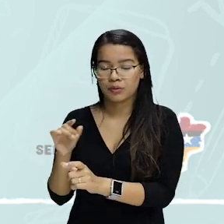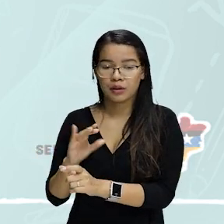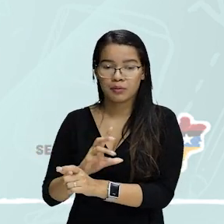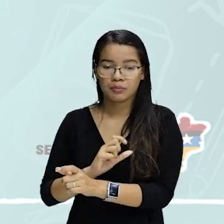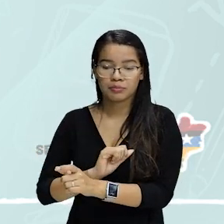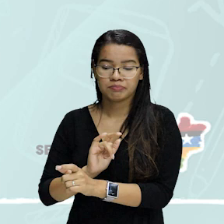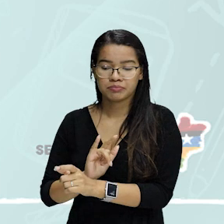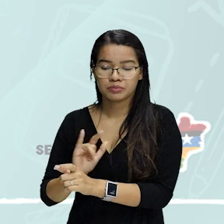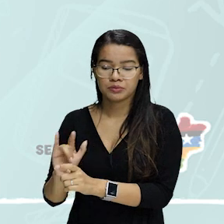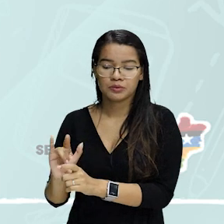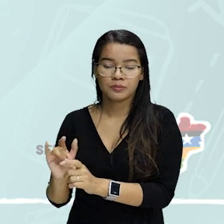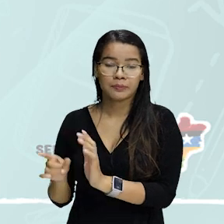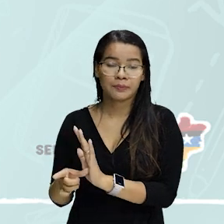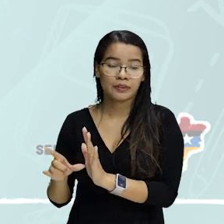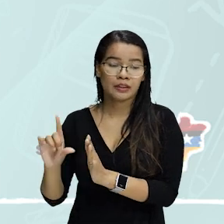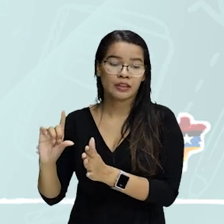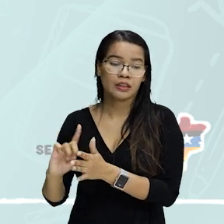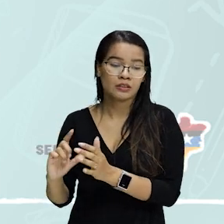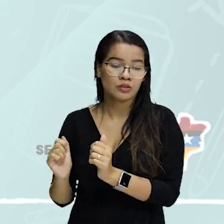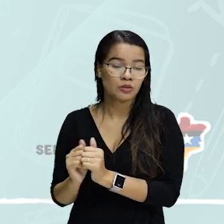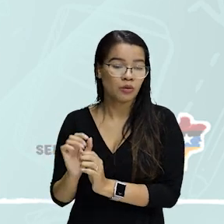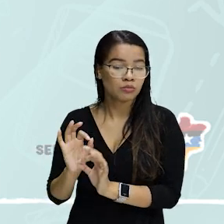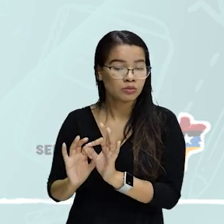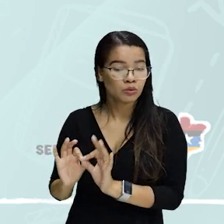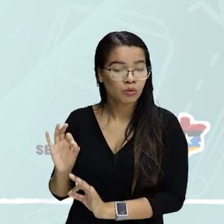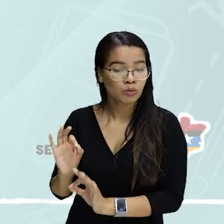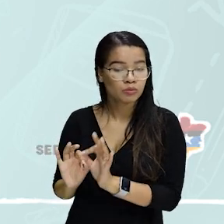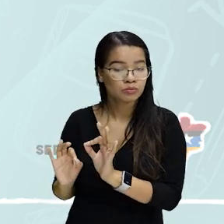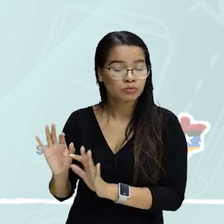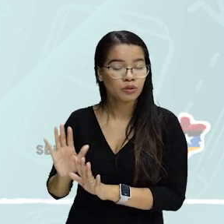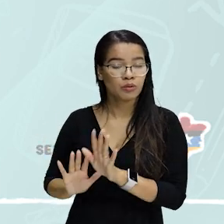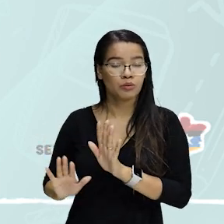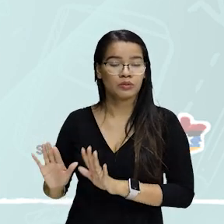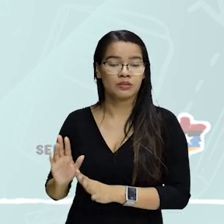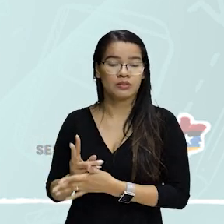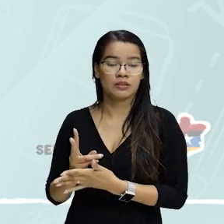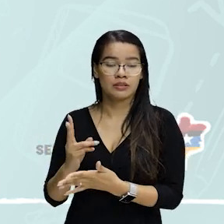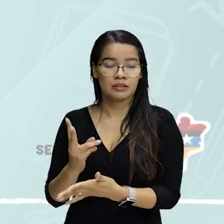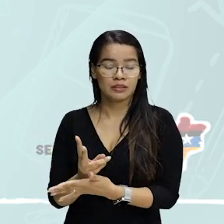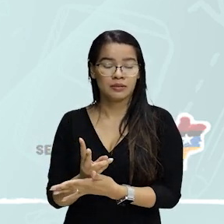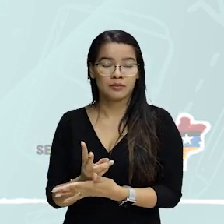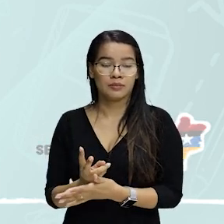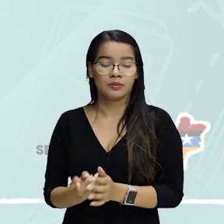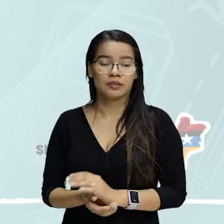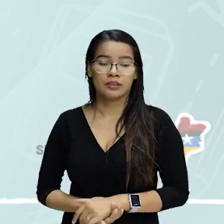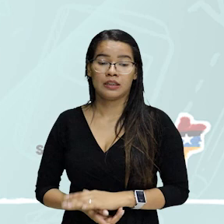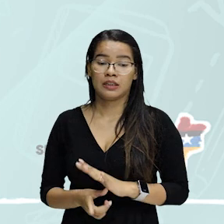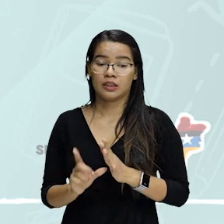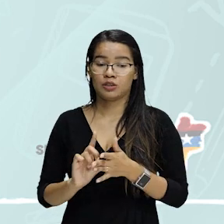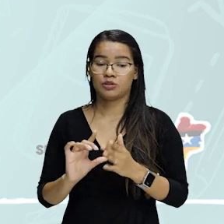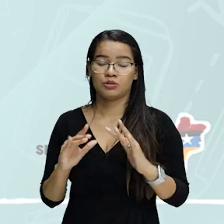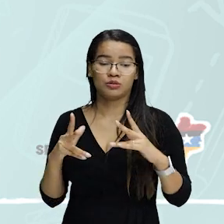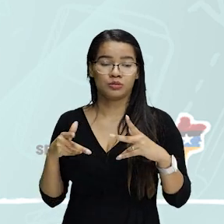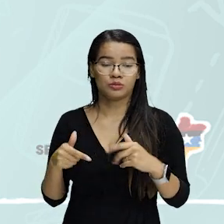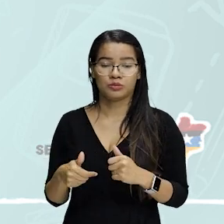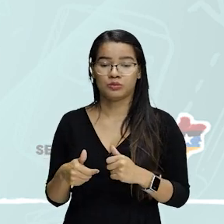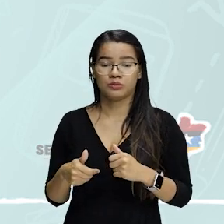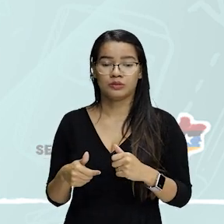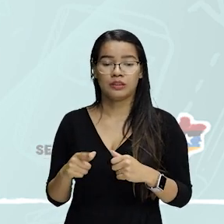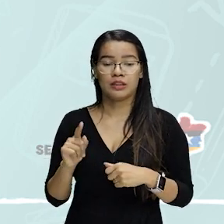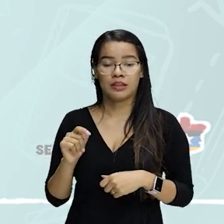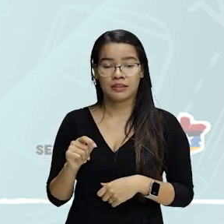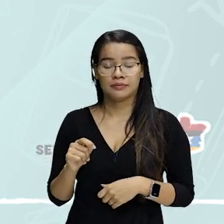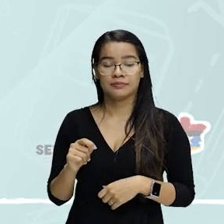amor. Antes e com zelo, sempre e tanto. Quer dizer, antes de qualquer coisa, ele